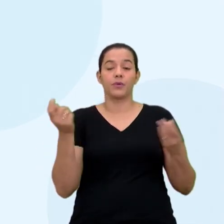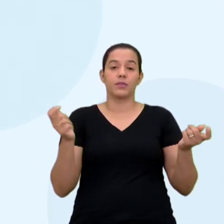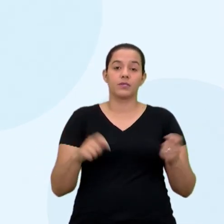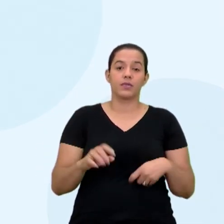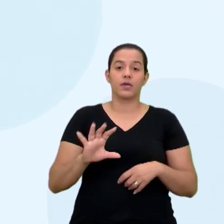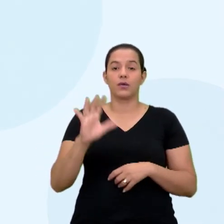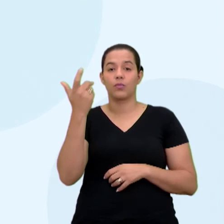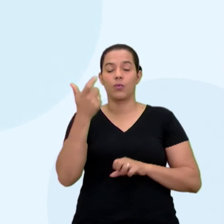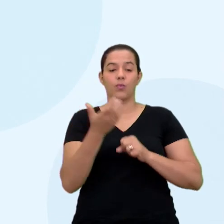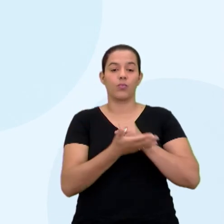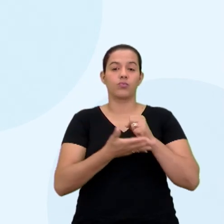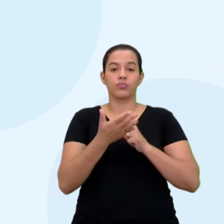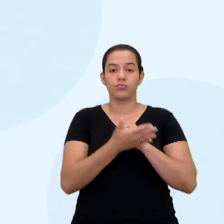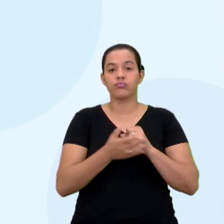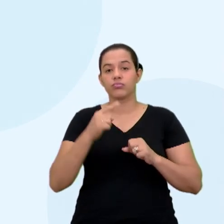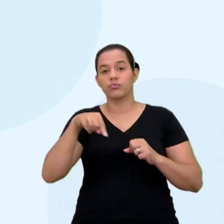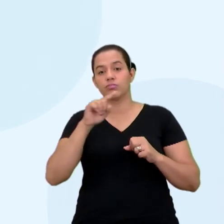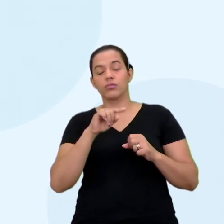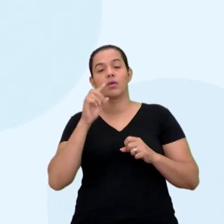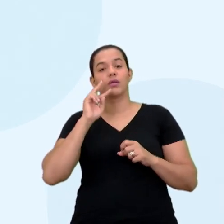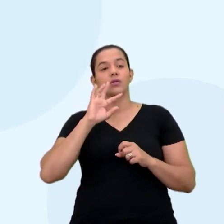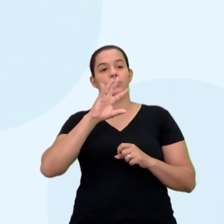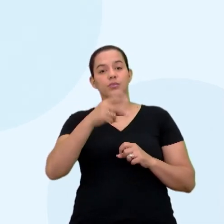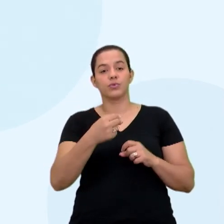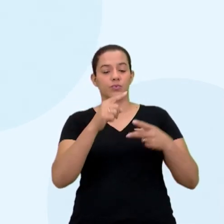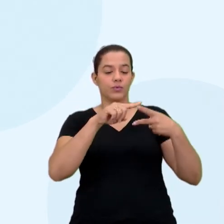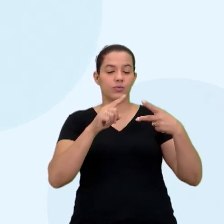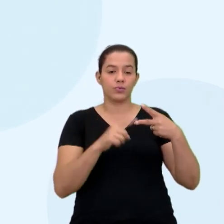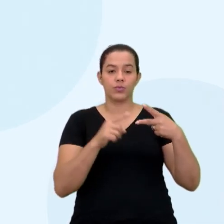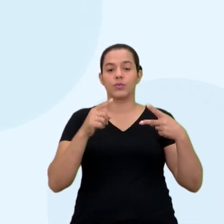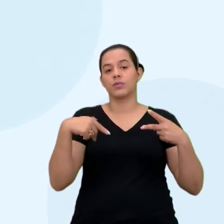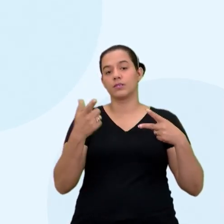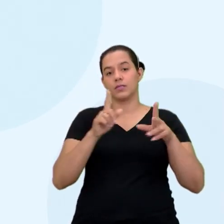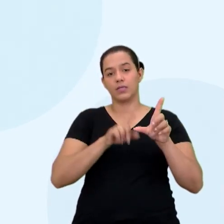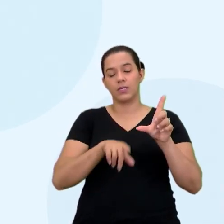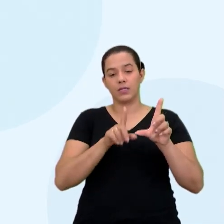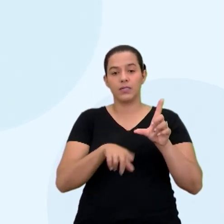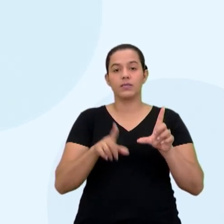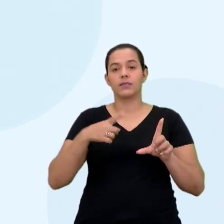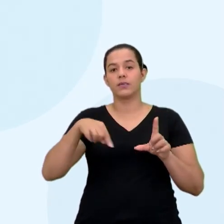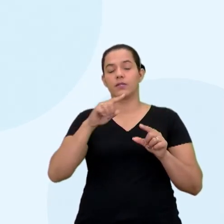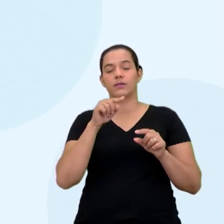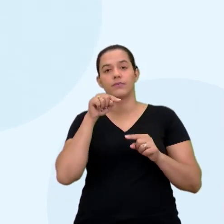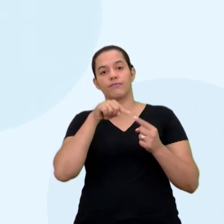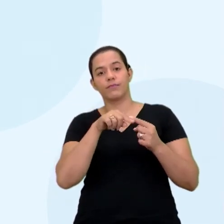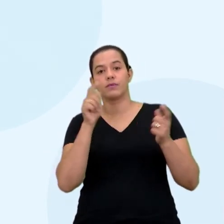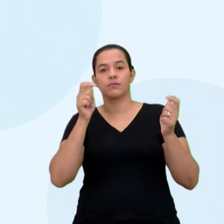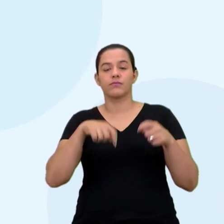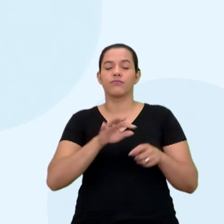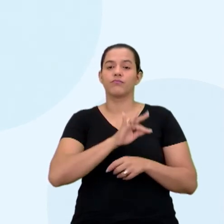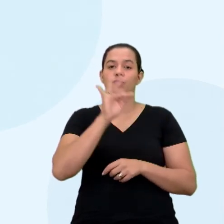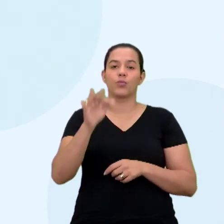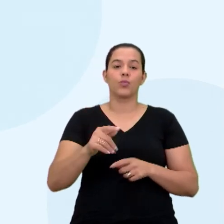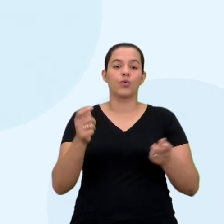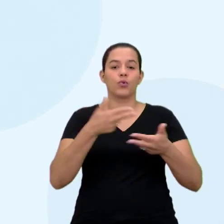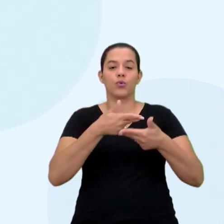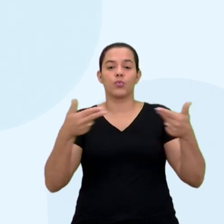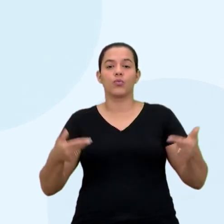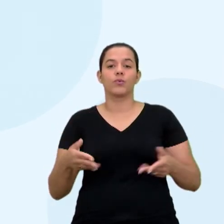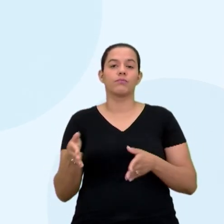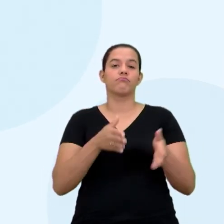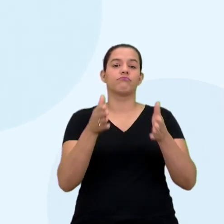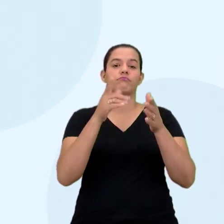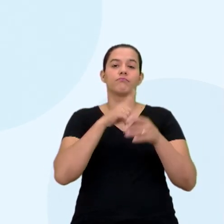com base na associação entre duas variáveis, indicando possibilidades futuras e criando caminhos para